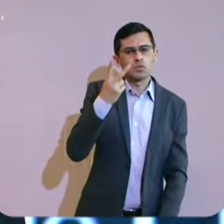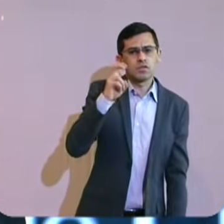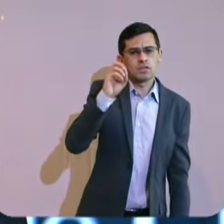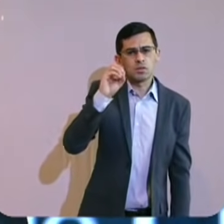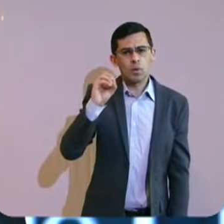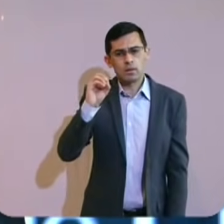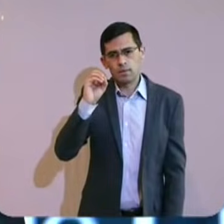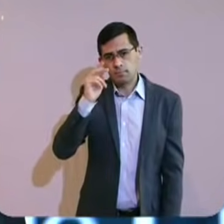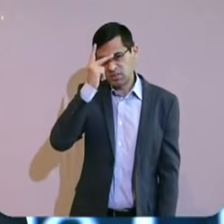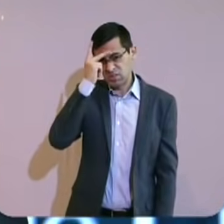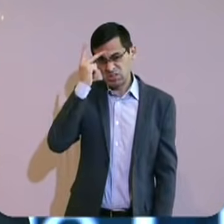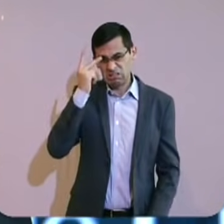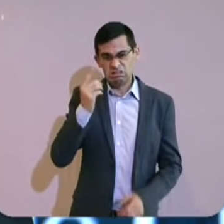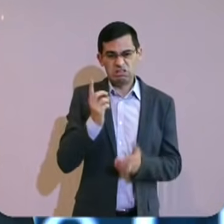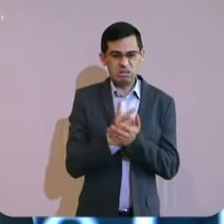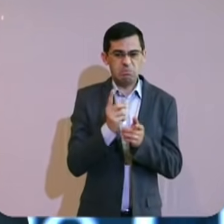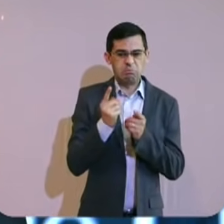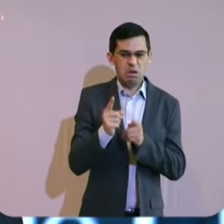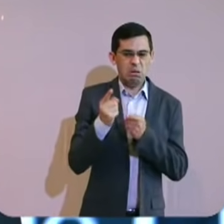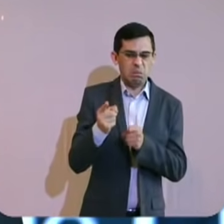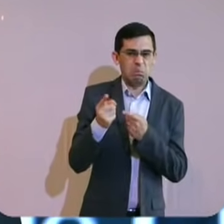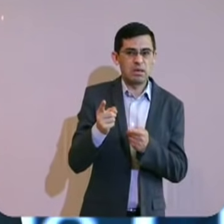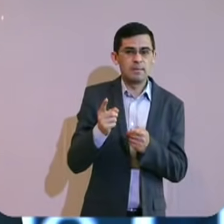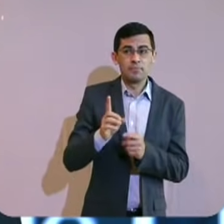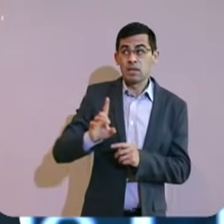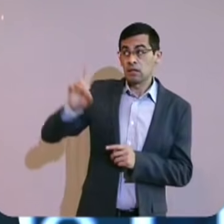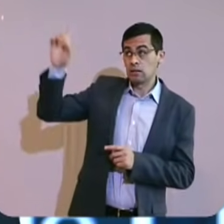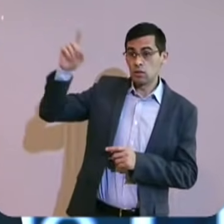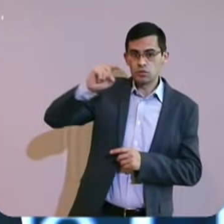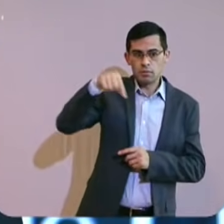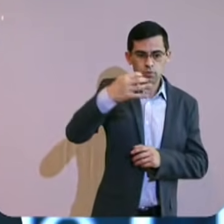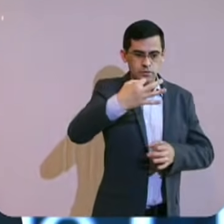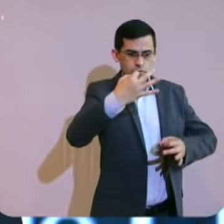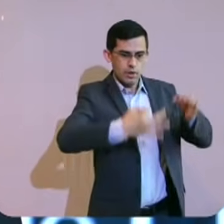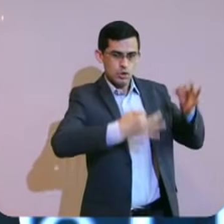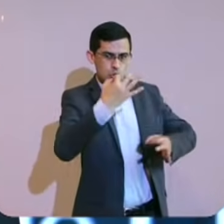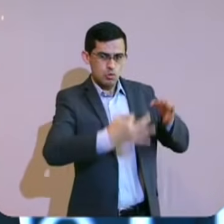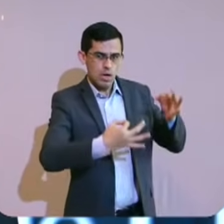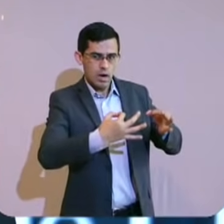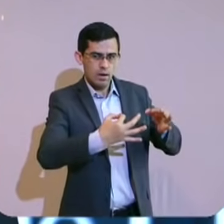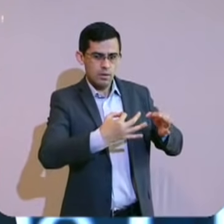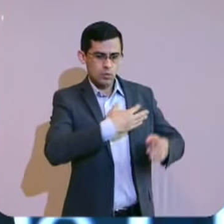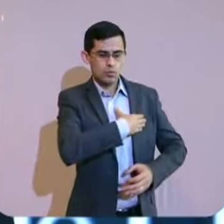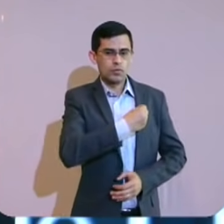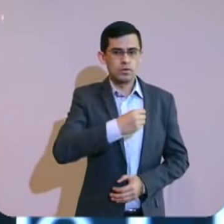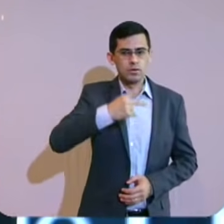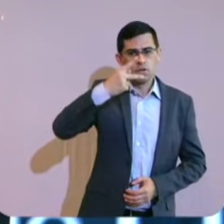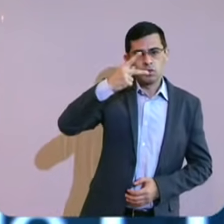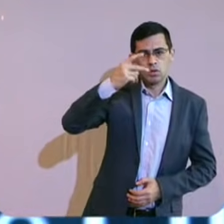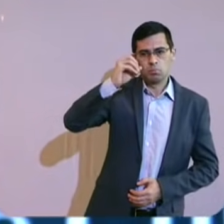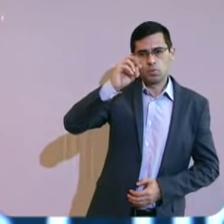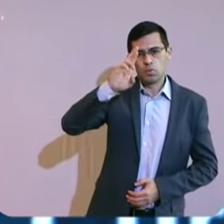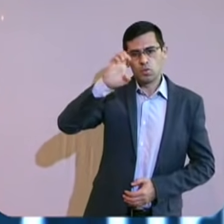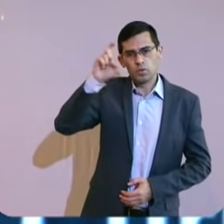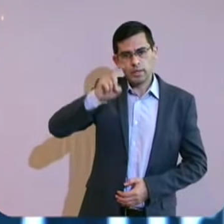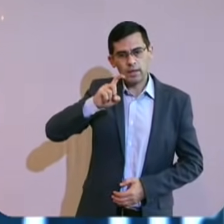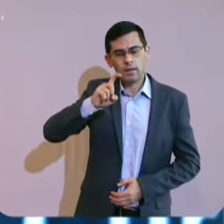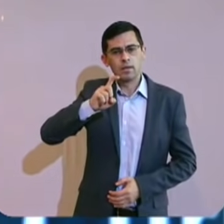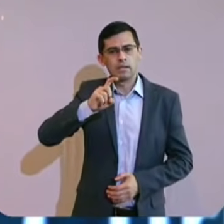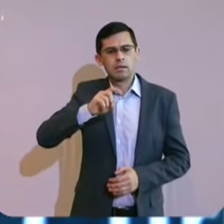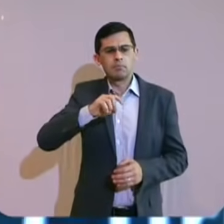eram tremendamente críticos, que Deus vai julgar lá os filhos de Coré e todo o time que estava com